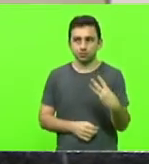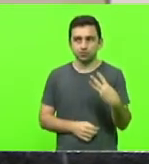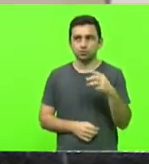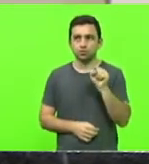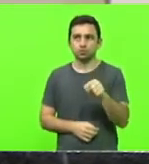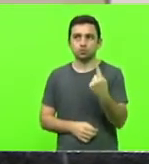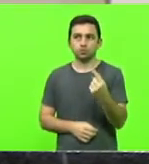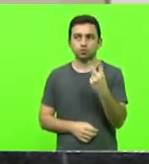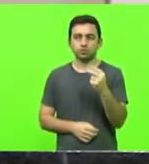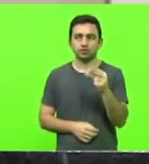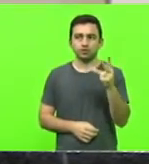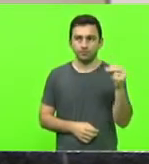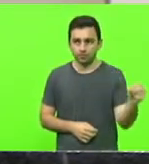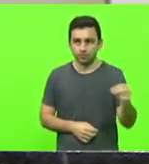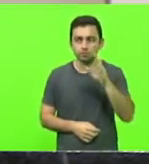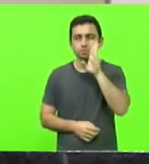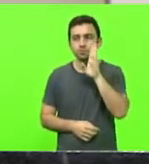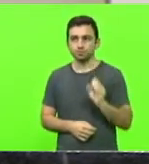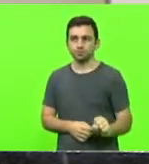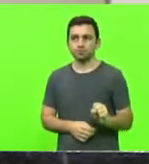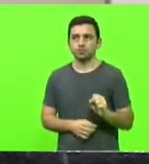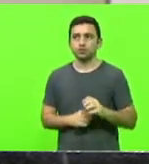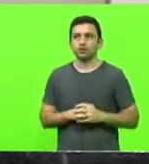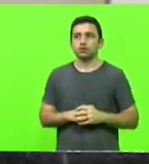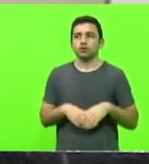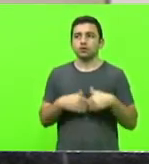353.1/2020, autor deputado Bruno Souza. Projeto de Lei